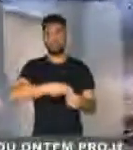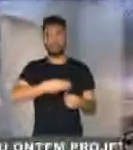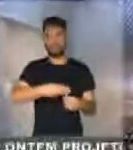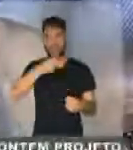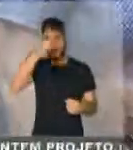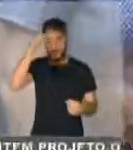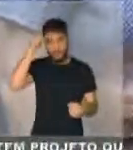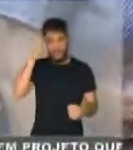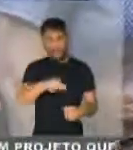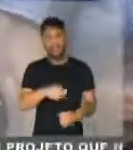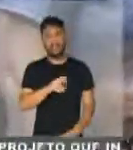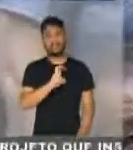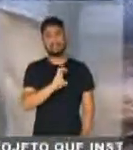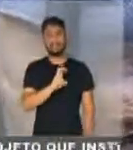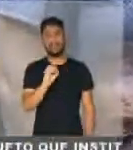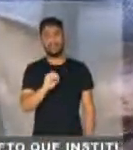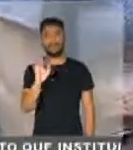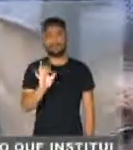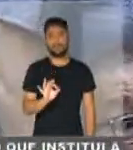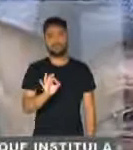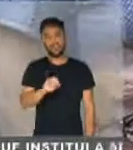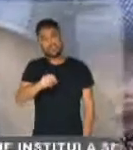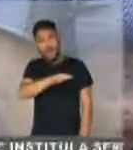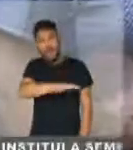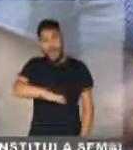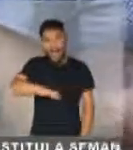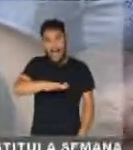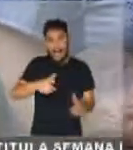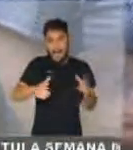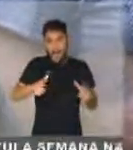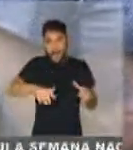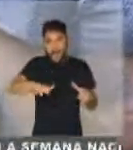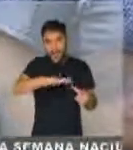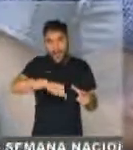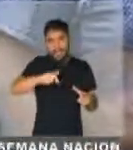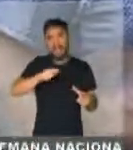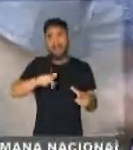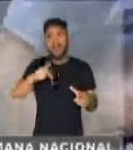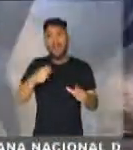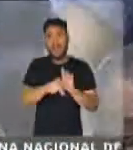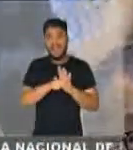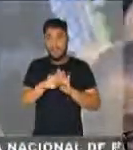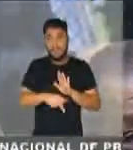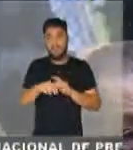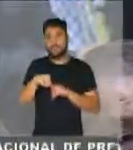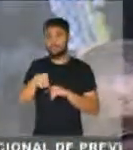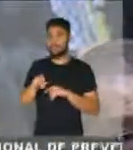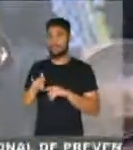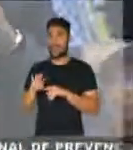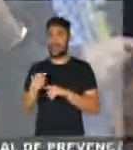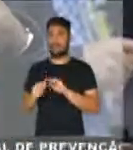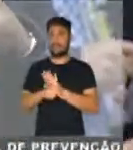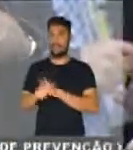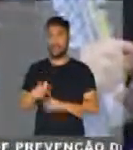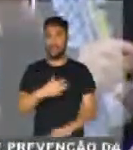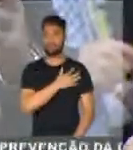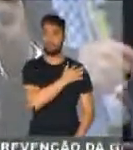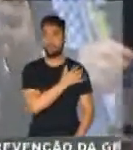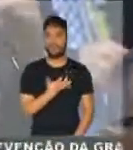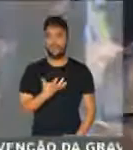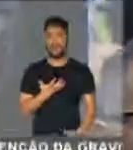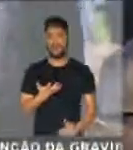que tem 50% da sua área territorial tida como terras de marinha, você